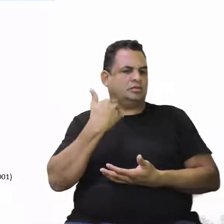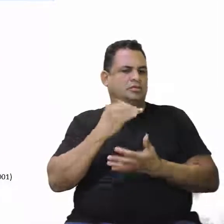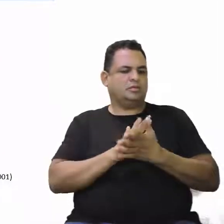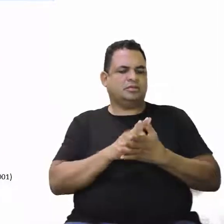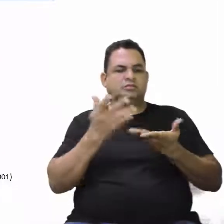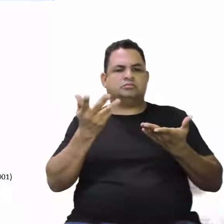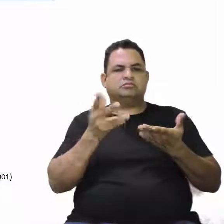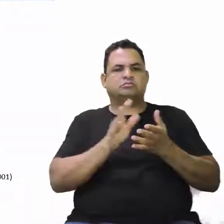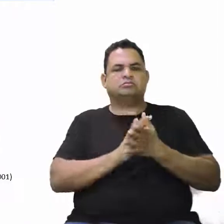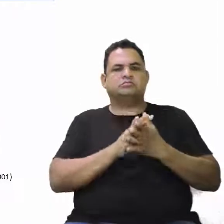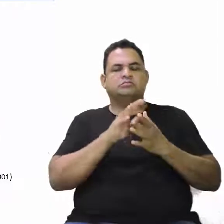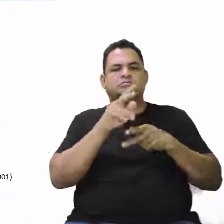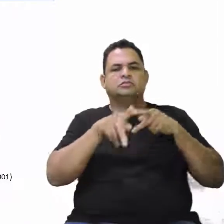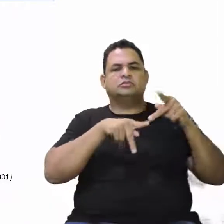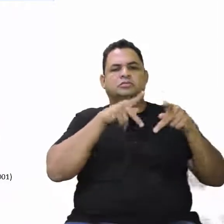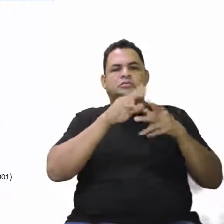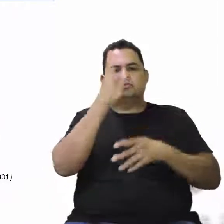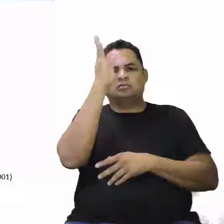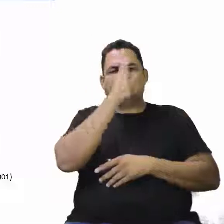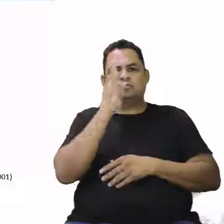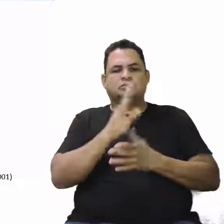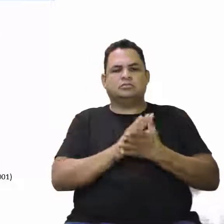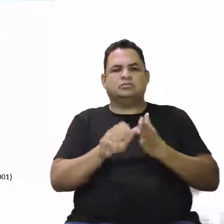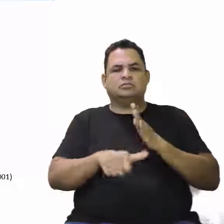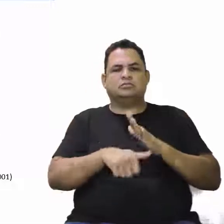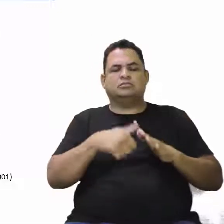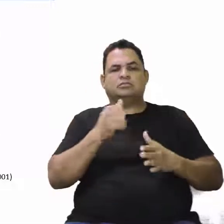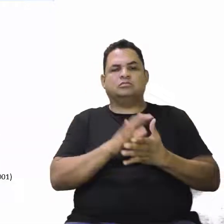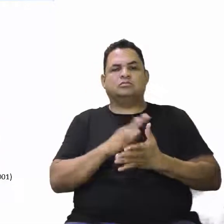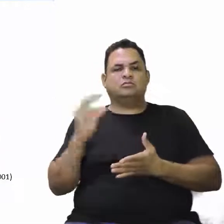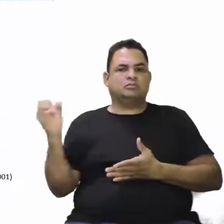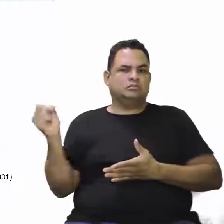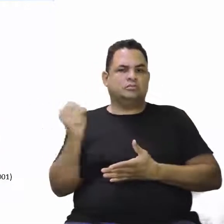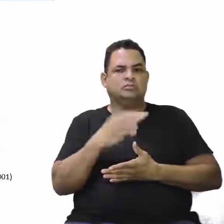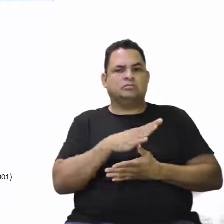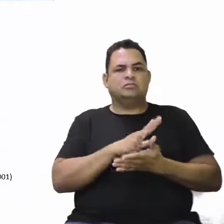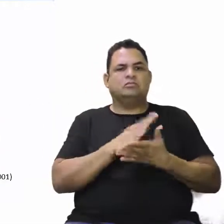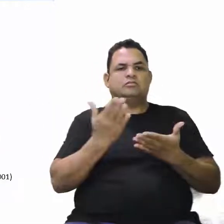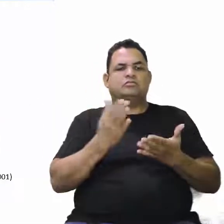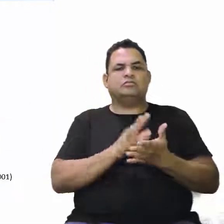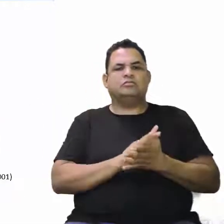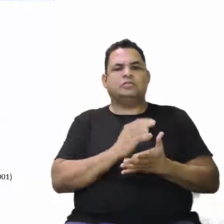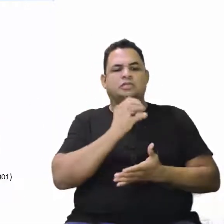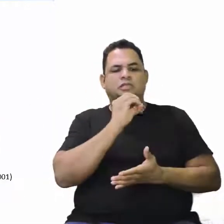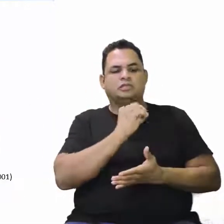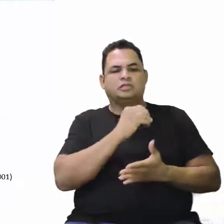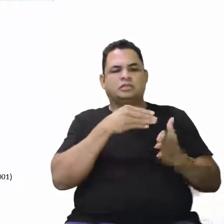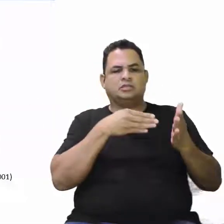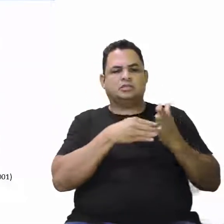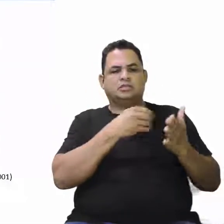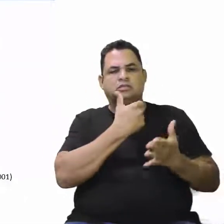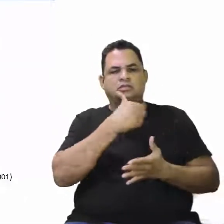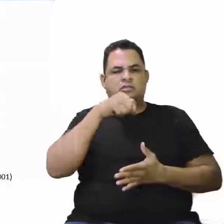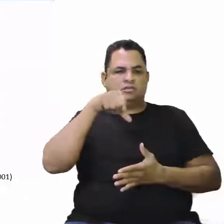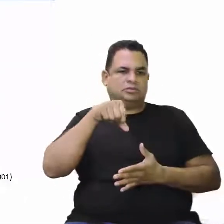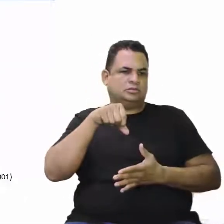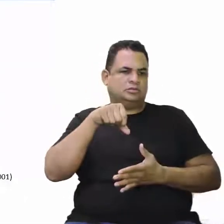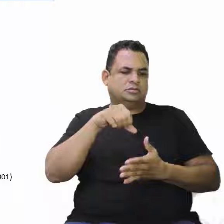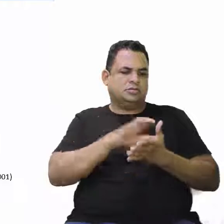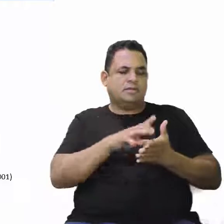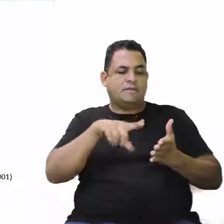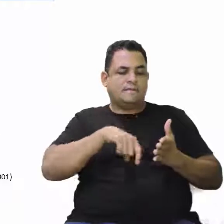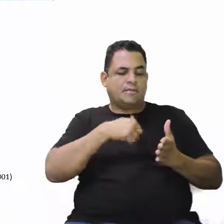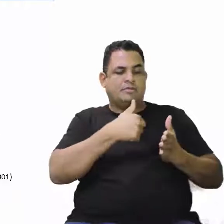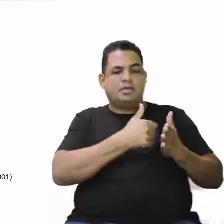da população do Brasil. Primeiro são os jovens, que vai de 0 até 19 anos, a primeira